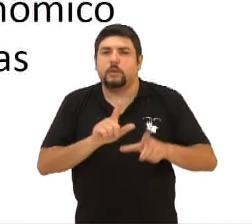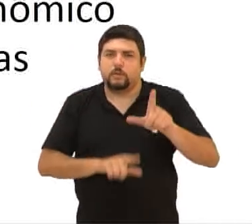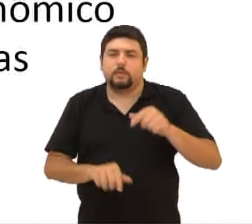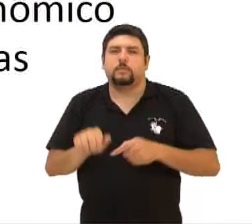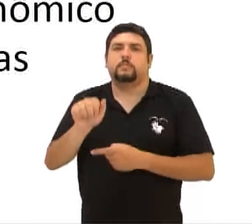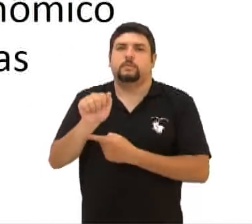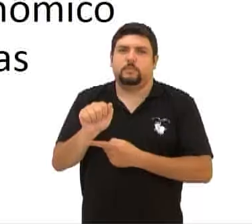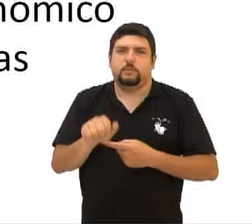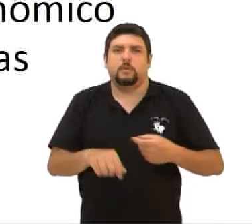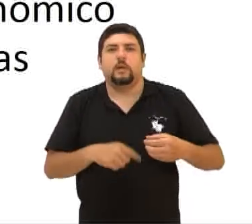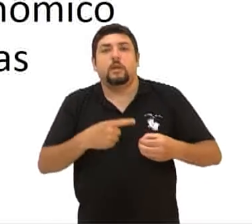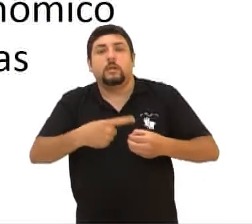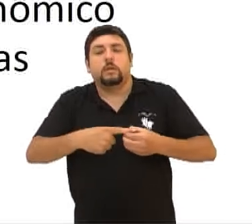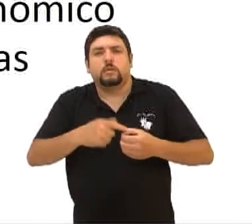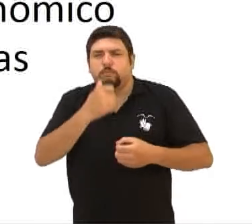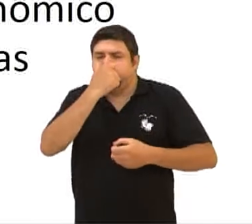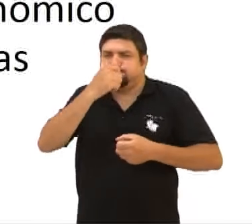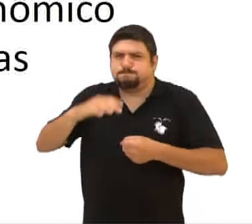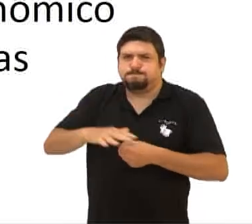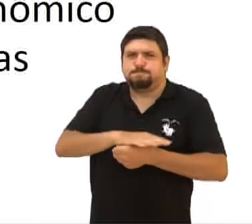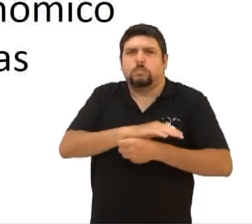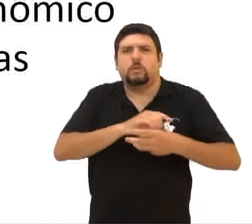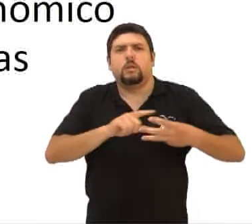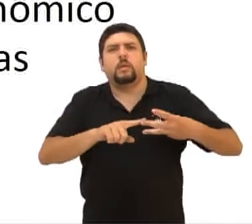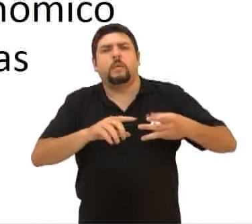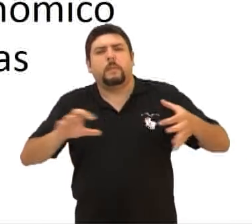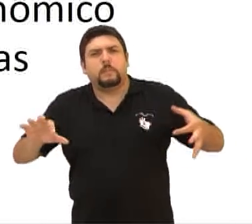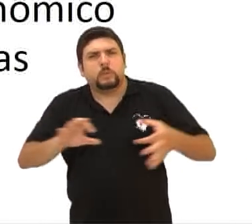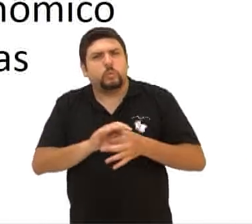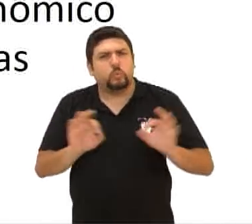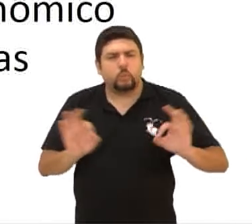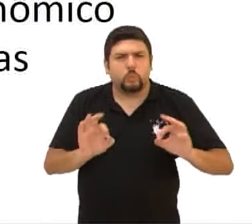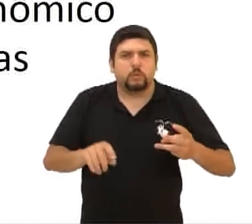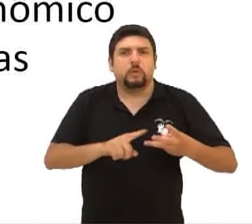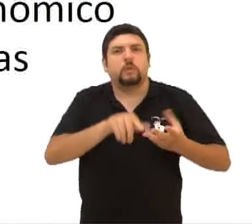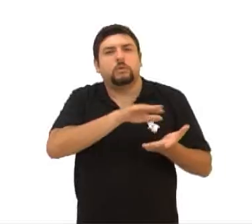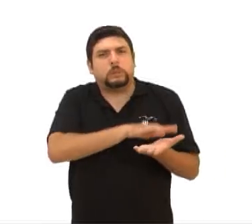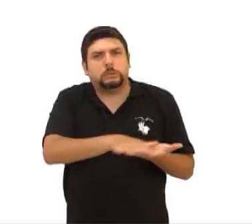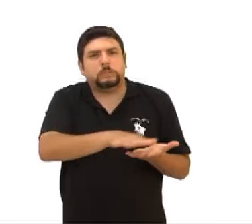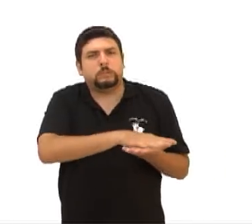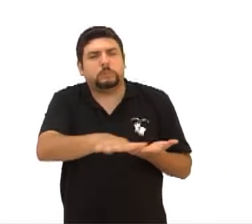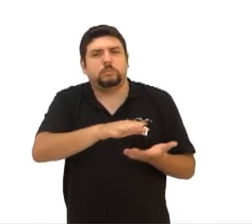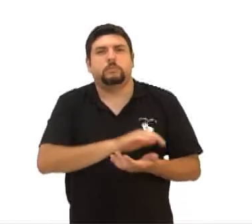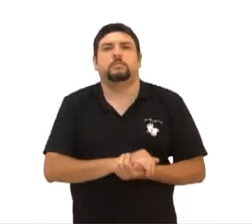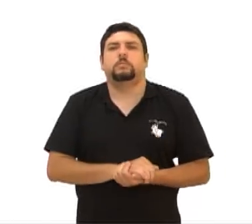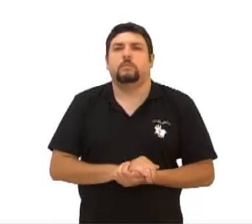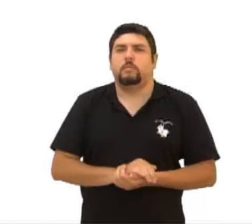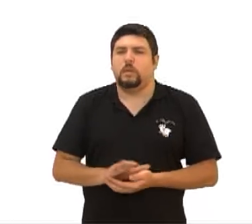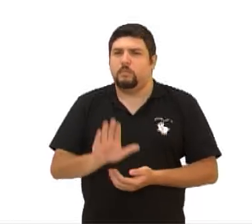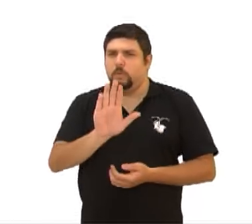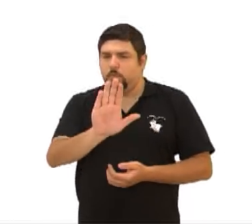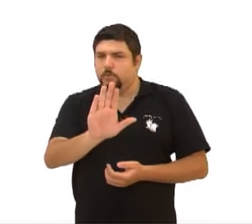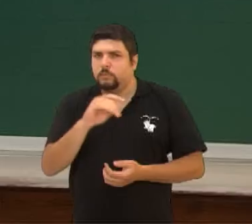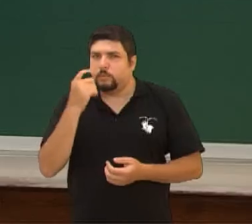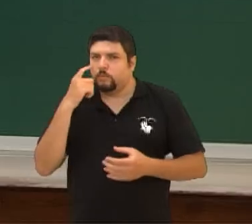são cidades superpovoadas, desconectadas e dispendiosas. Eu vou voltar aqui no mapa, aqui só para corrigir uma